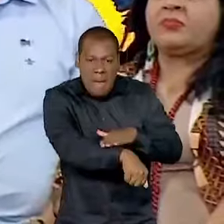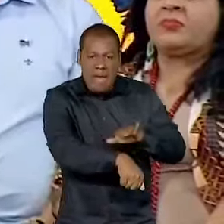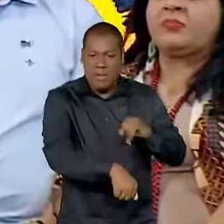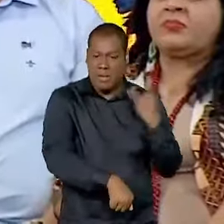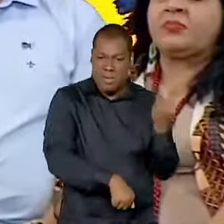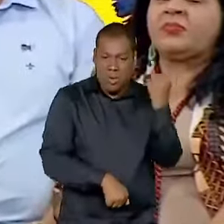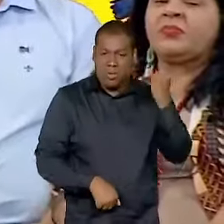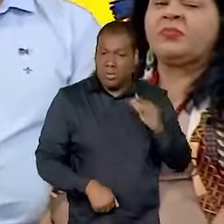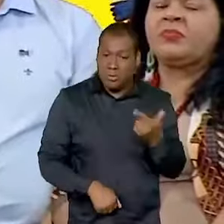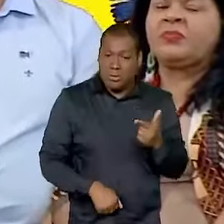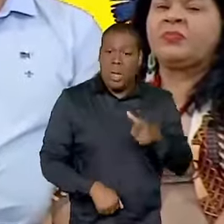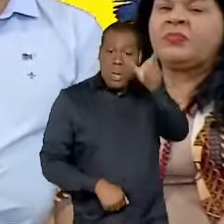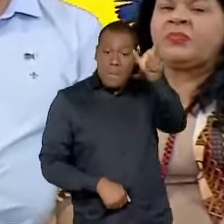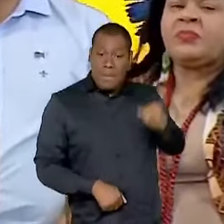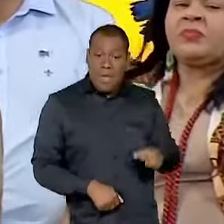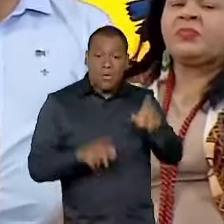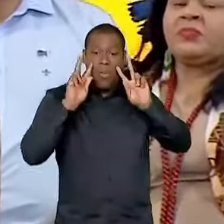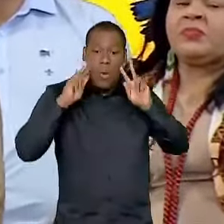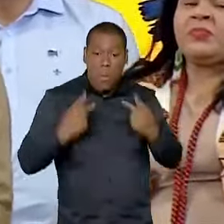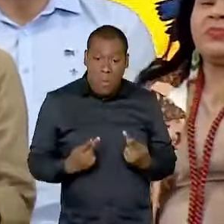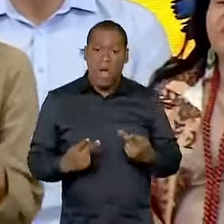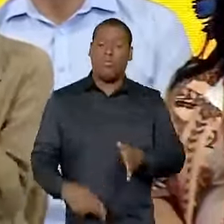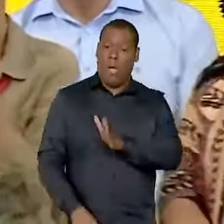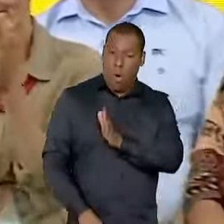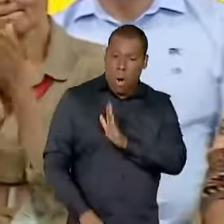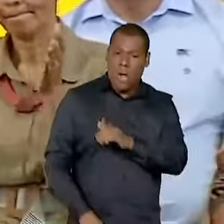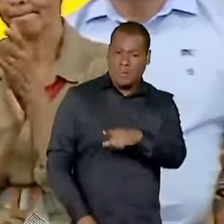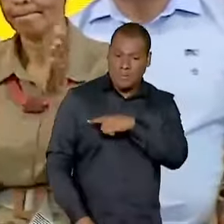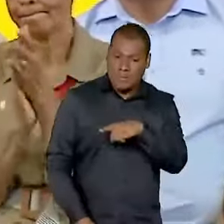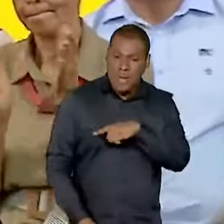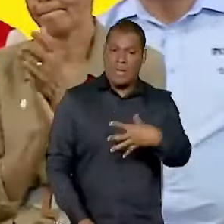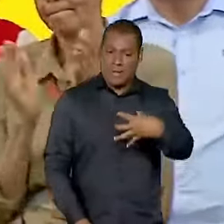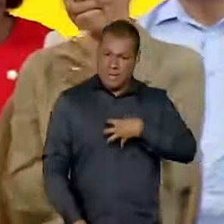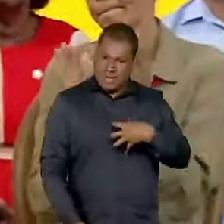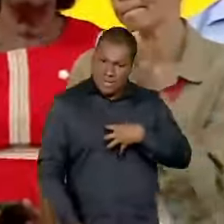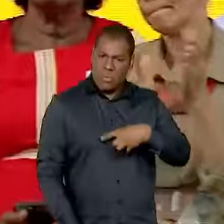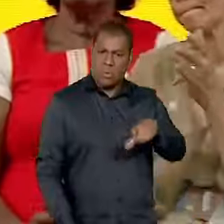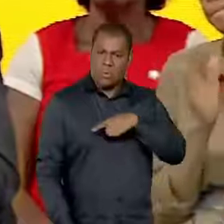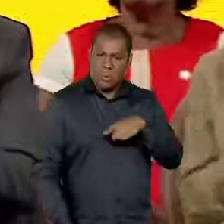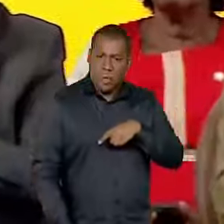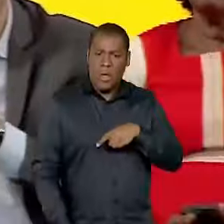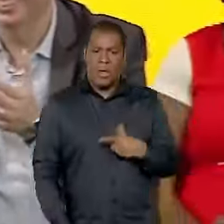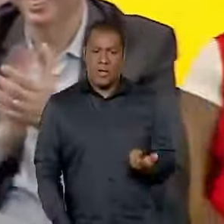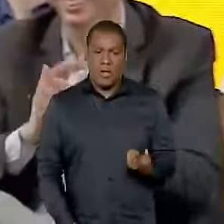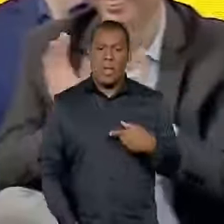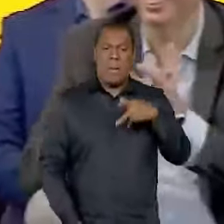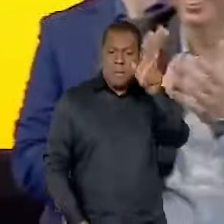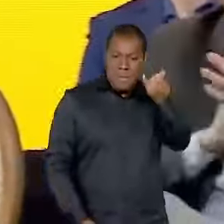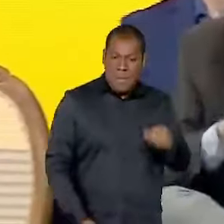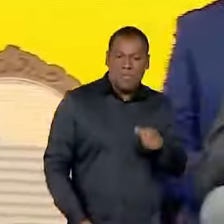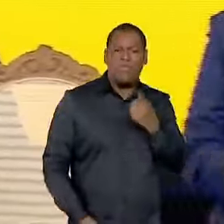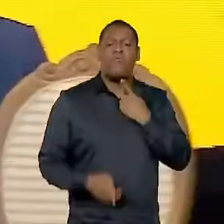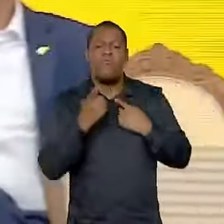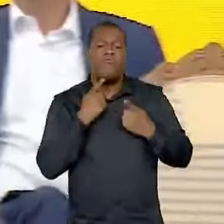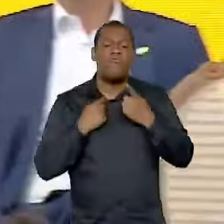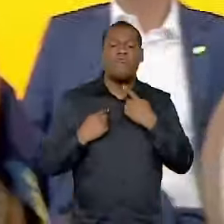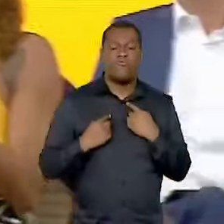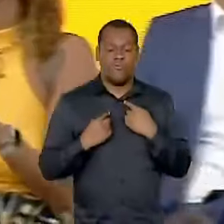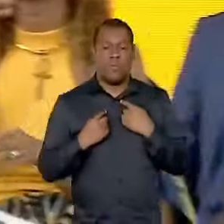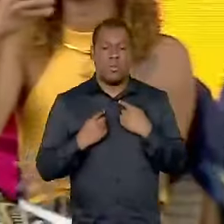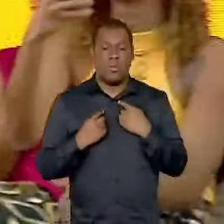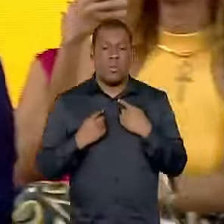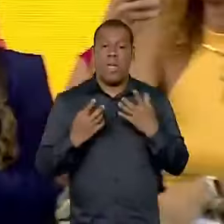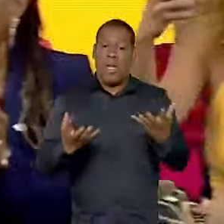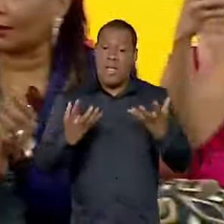está vendo um ser humano que tem coração, que tem sentimento, que tem desejo, que tem vontade e